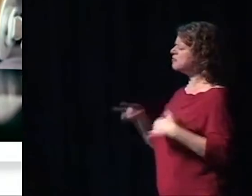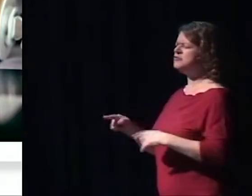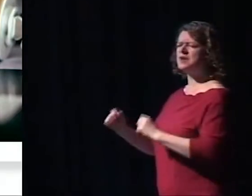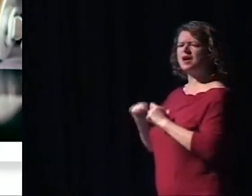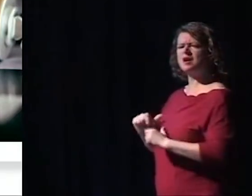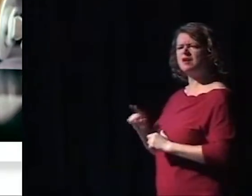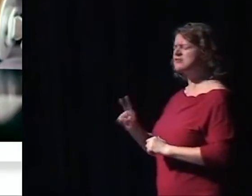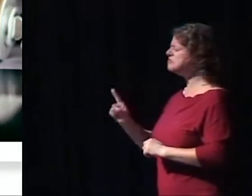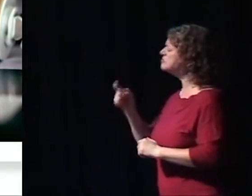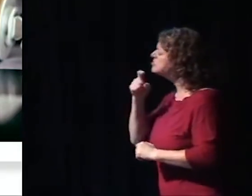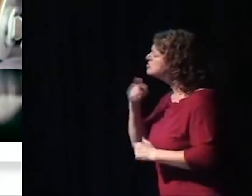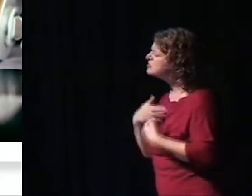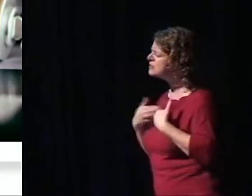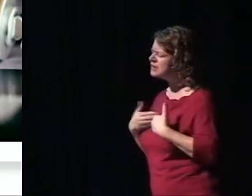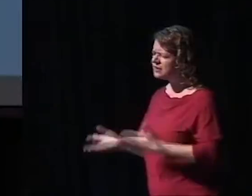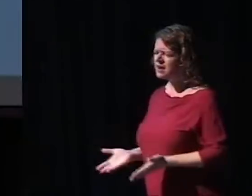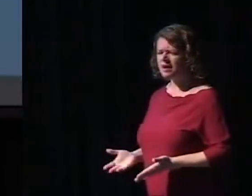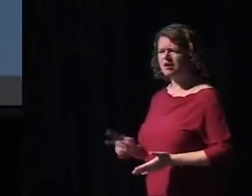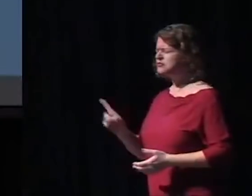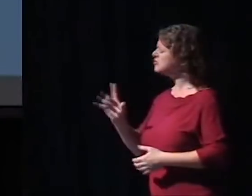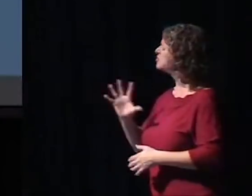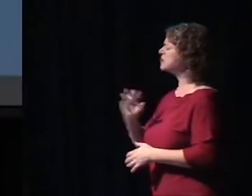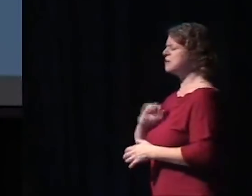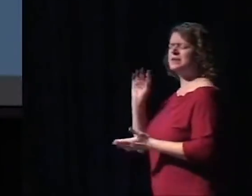Ela vai manipular os sentimentos dele.